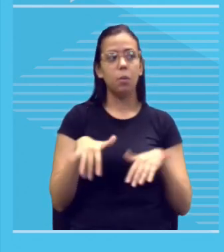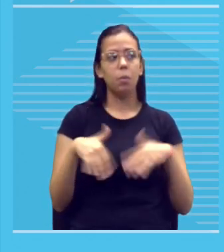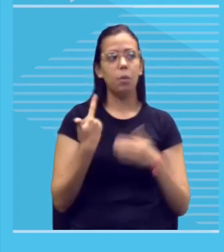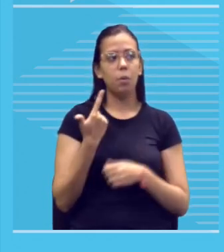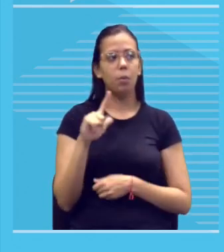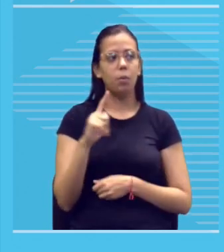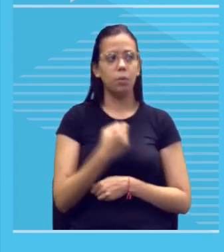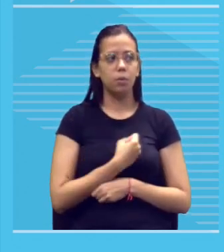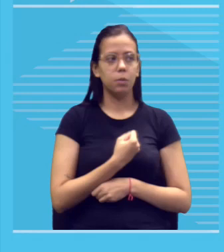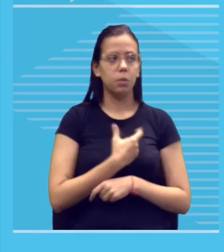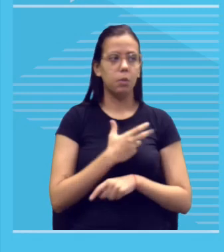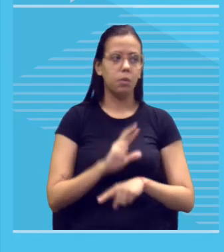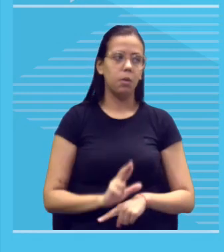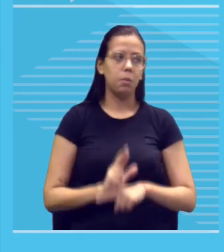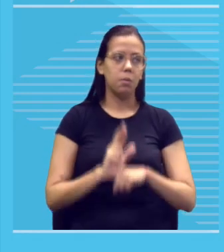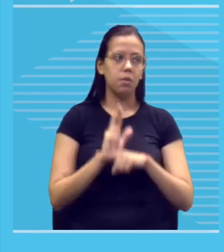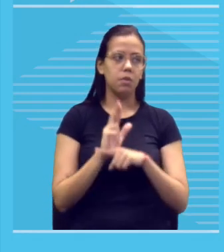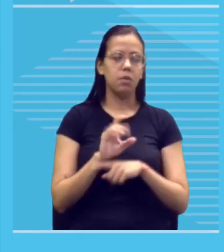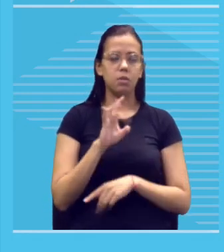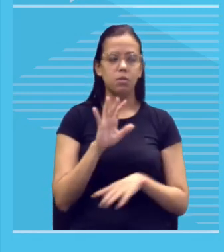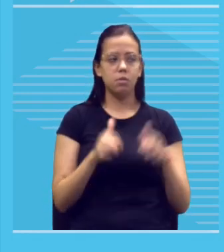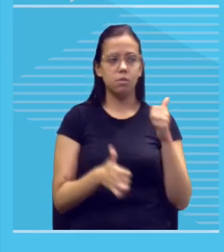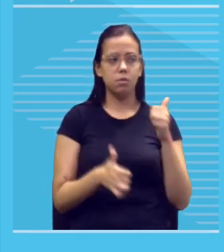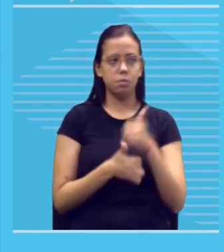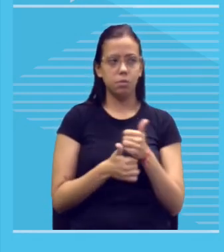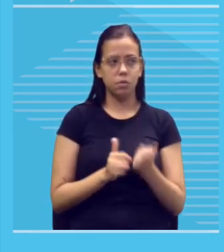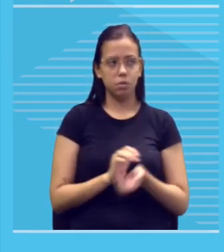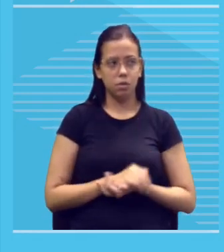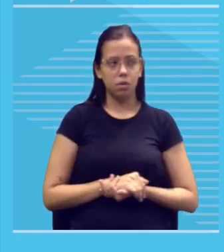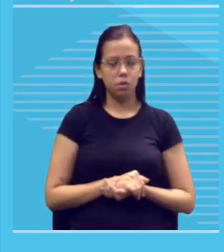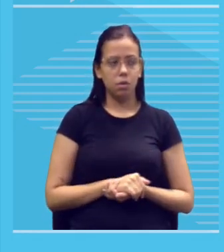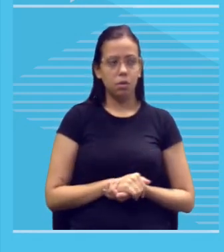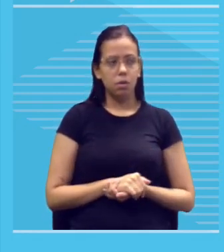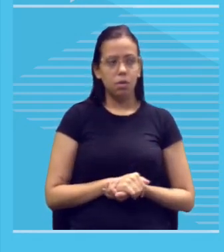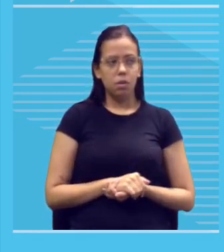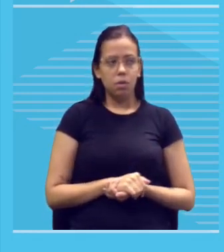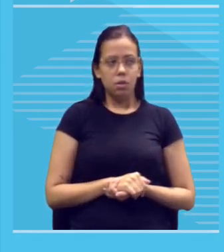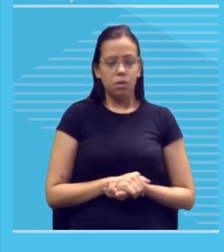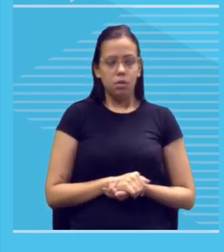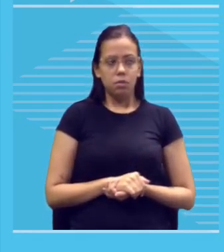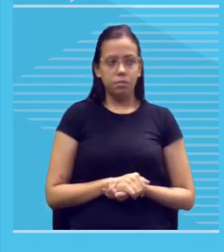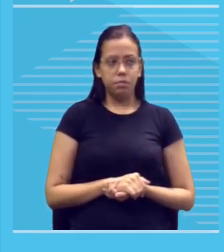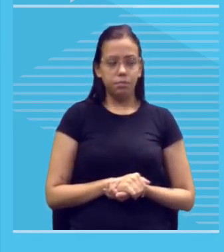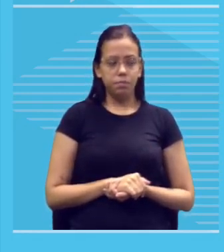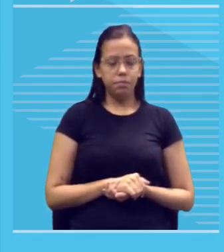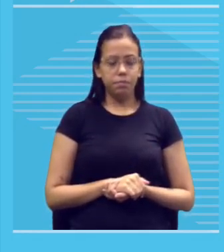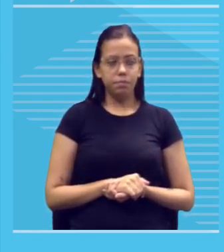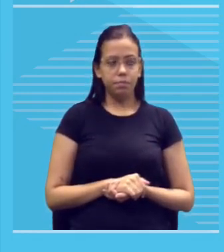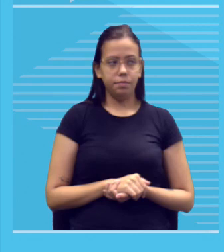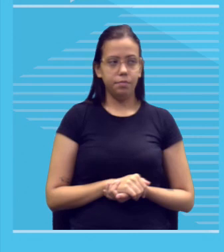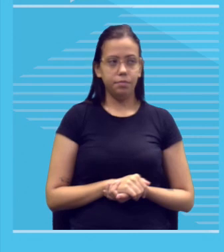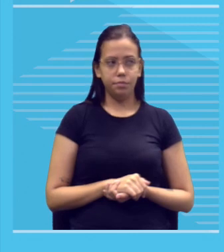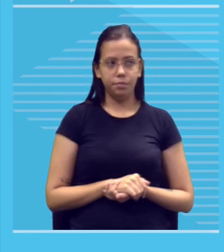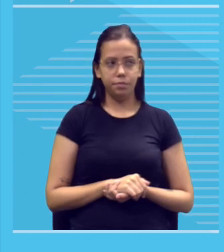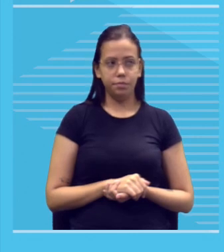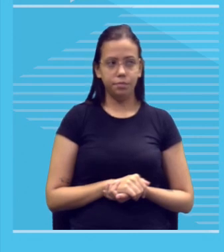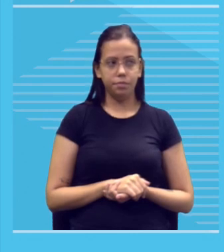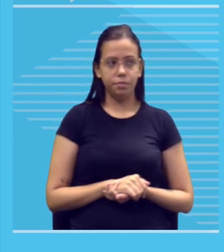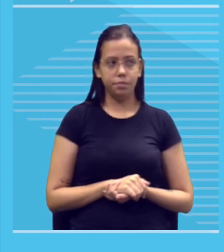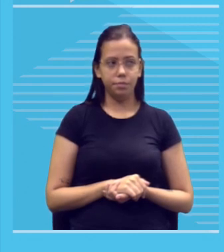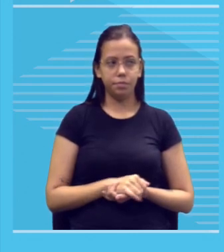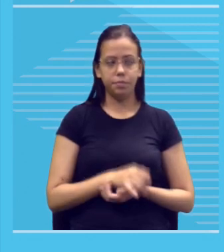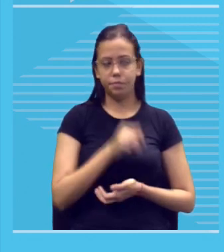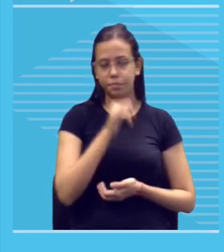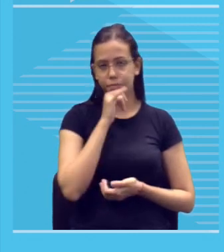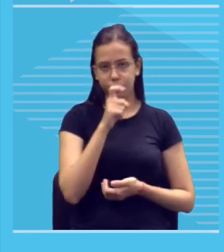representados a gente só substitui os números é x x + 1